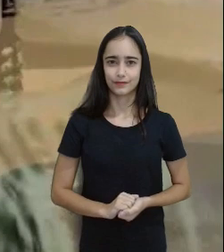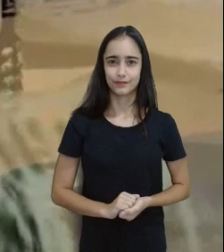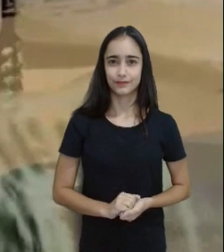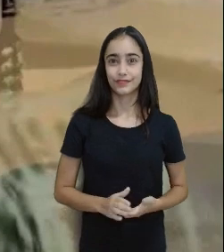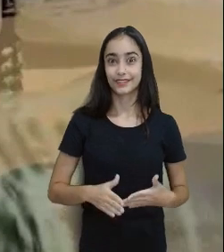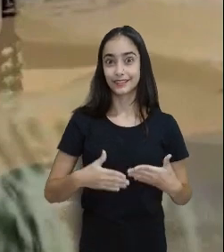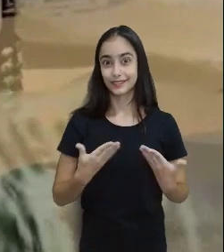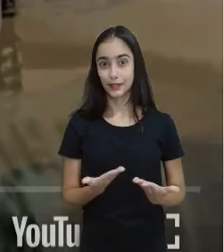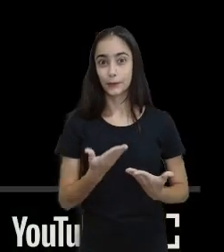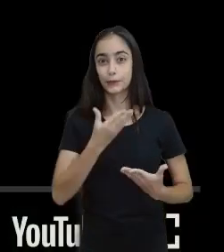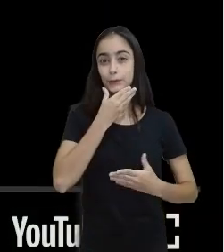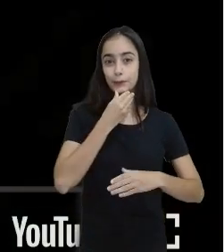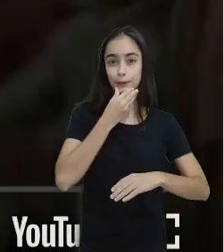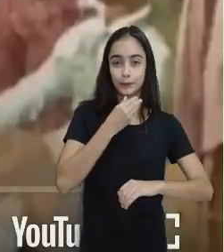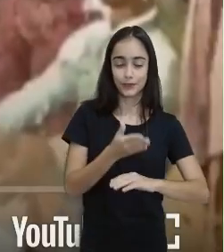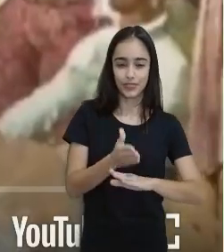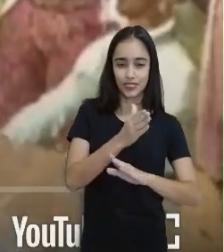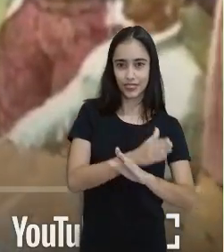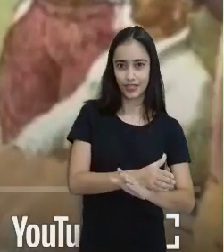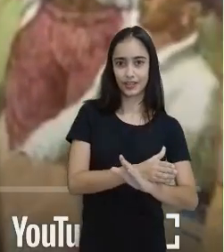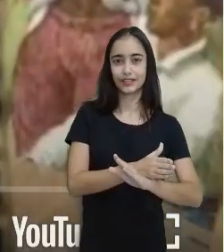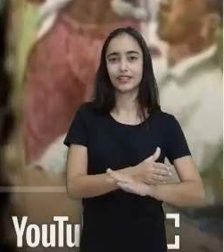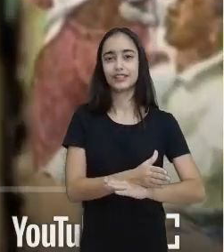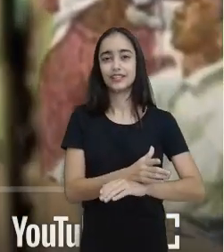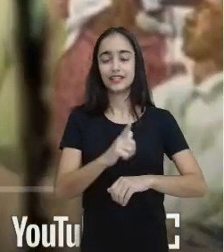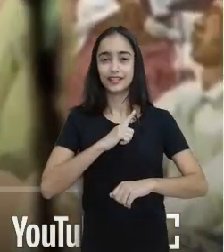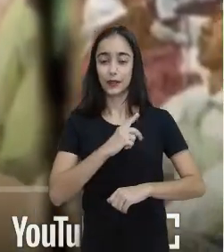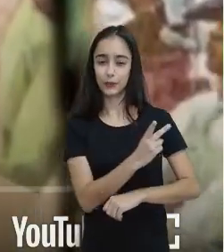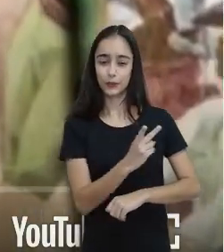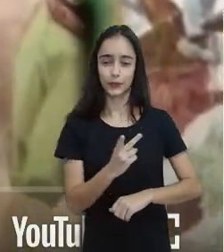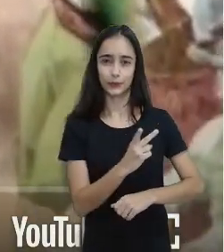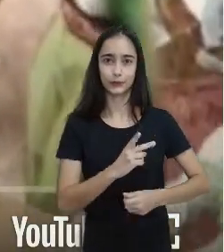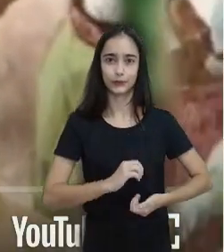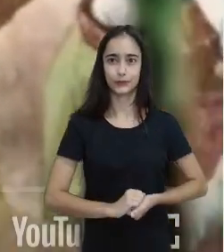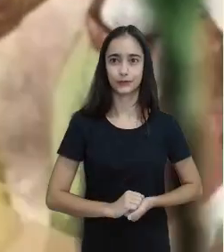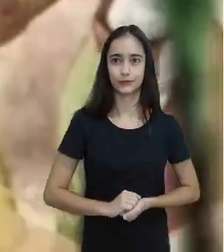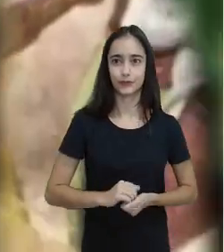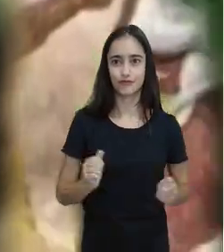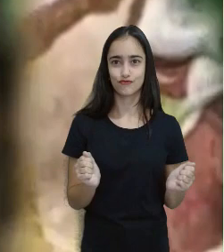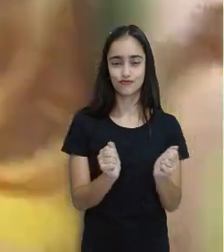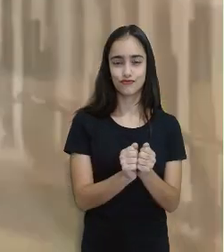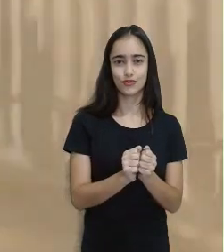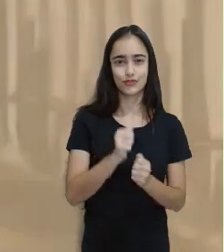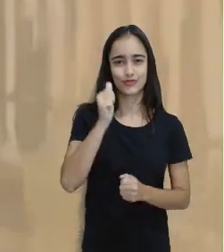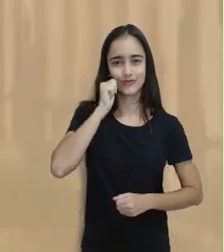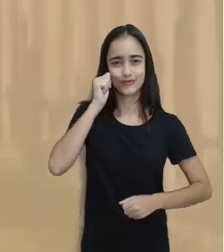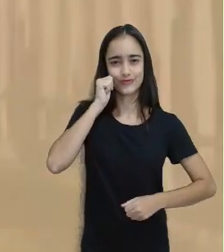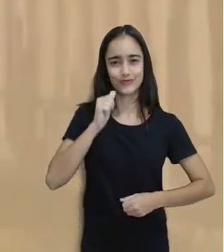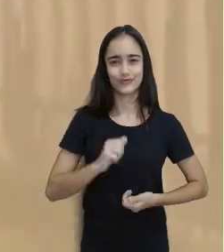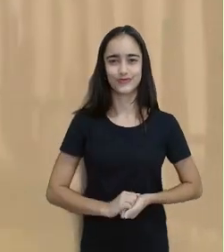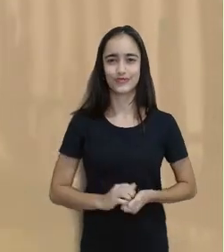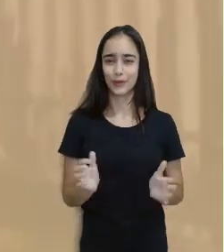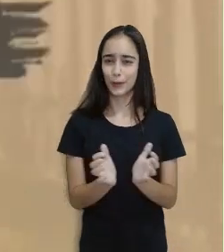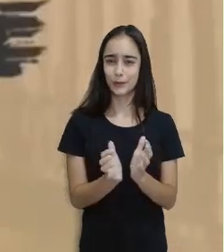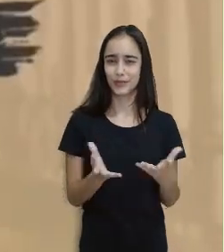Davinho, que trabalha em dupla com a Stephanie. Equipe, maravilhosa. Vamos